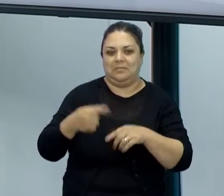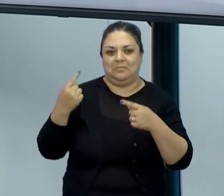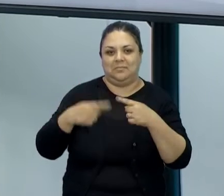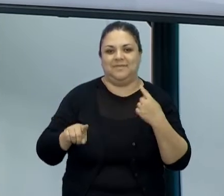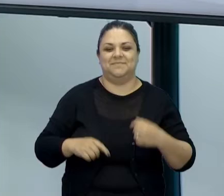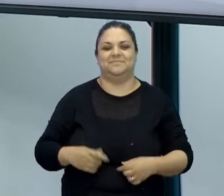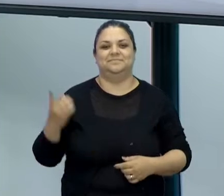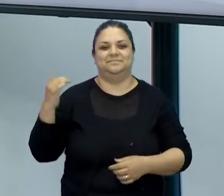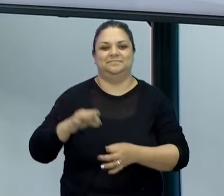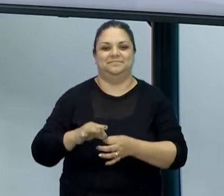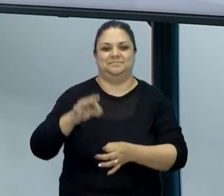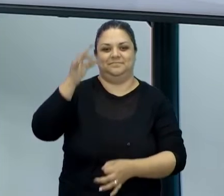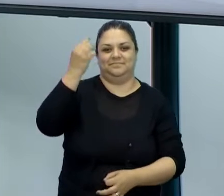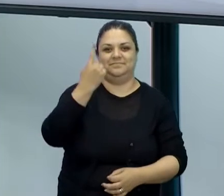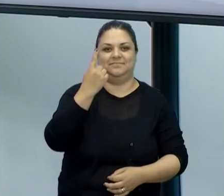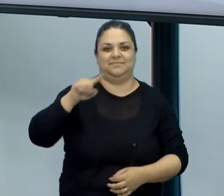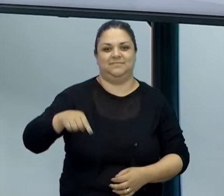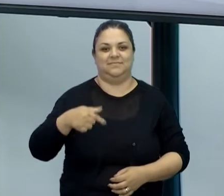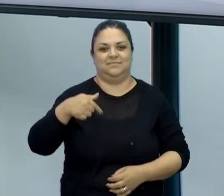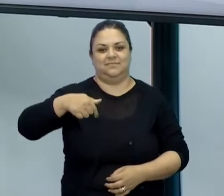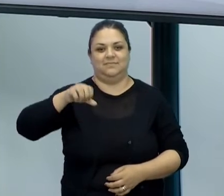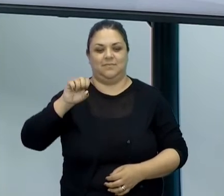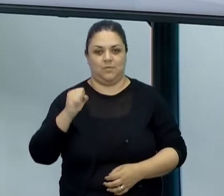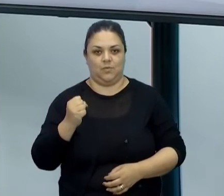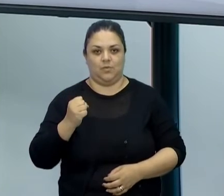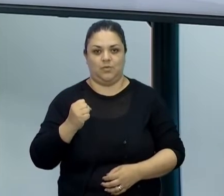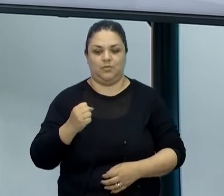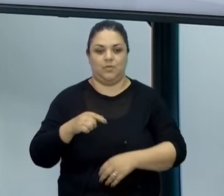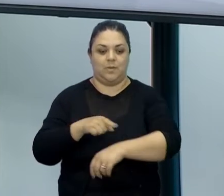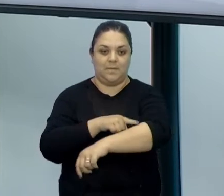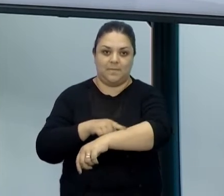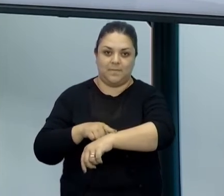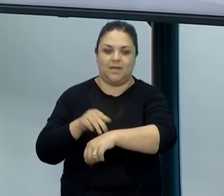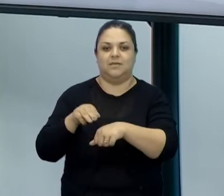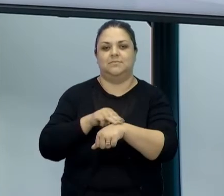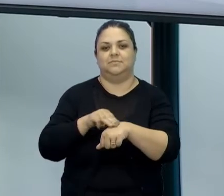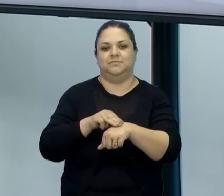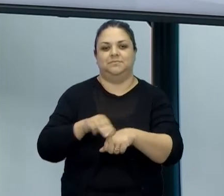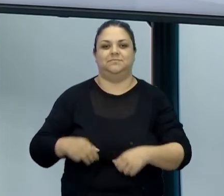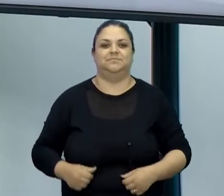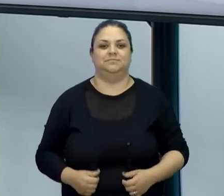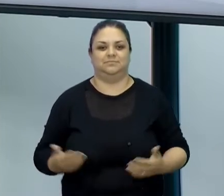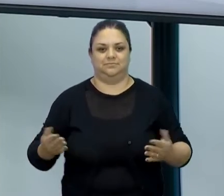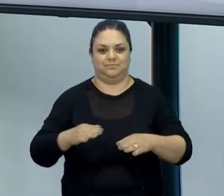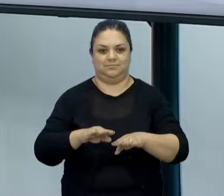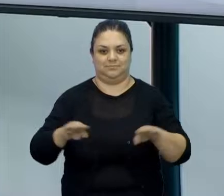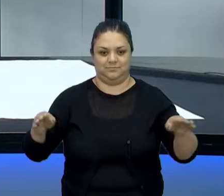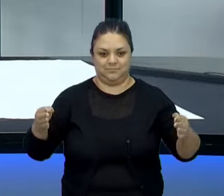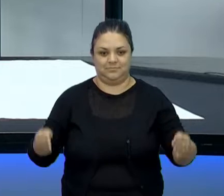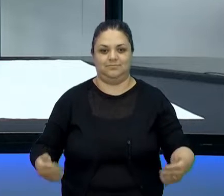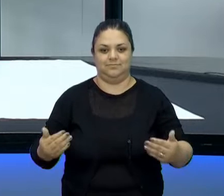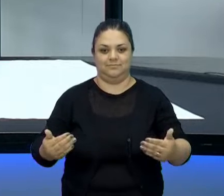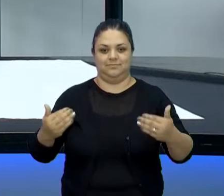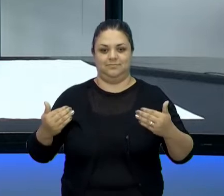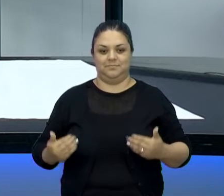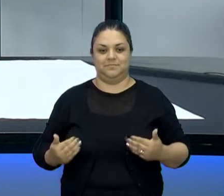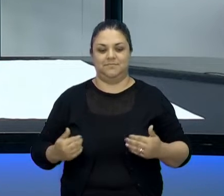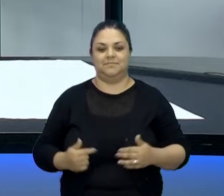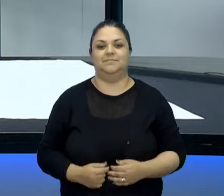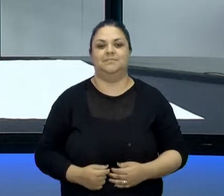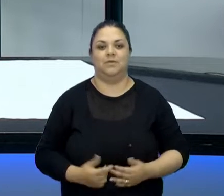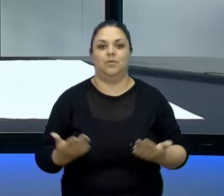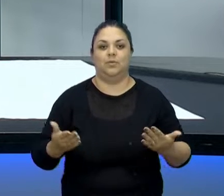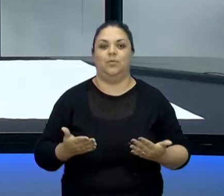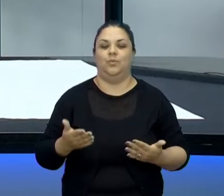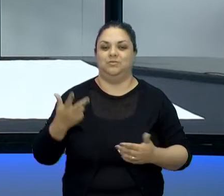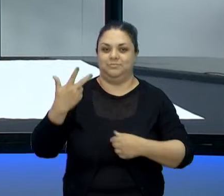tenho 1,78 m e sou pardo. Bom, eu estou atrás de uma bancada aqui, estou no estúdio laboratório